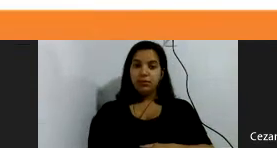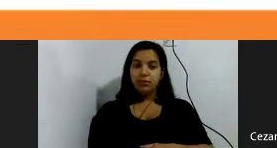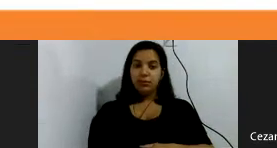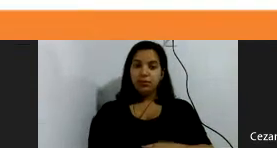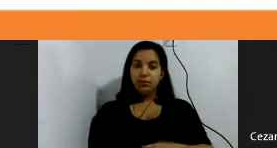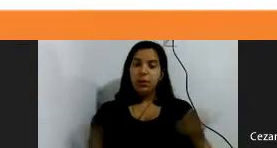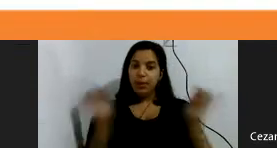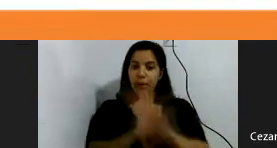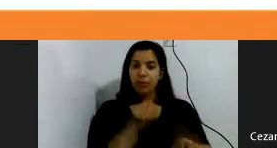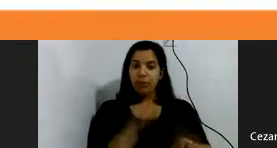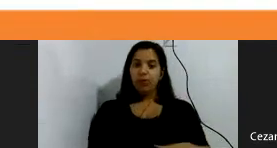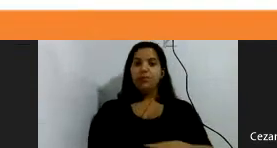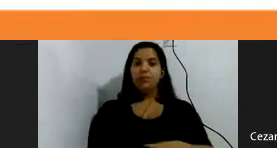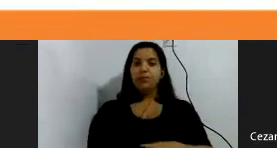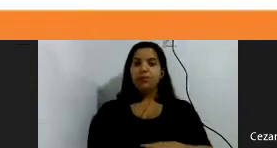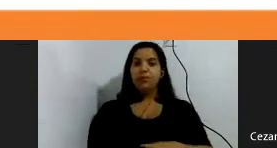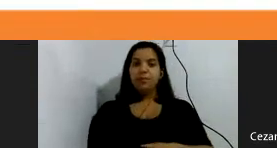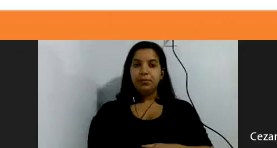Prontinho.